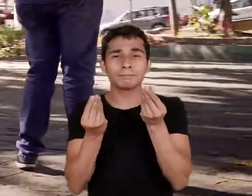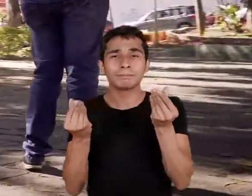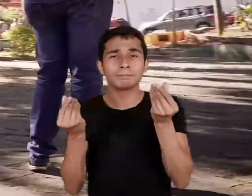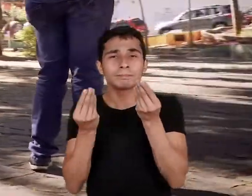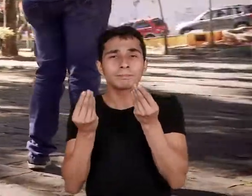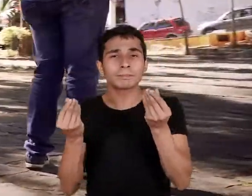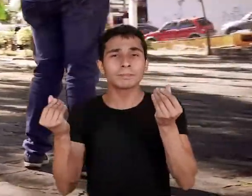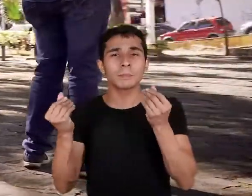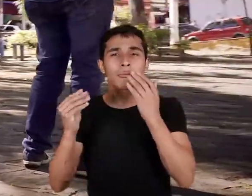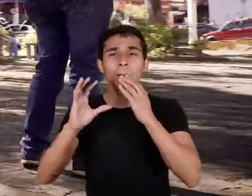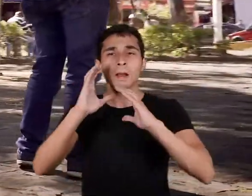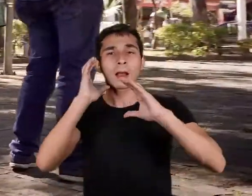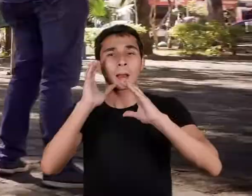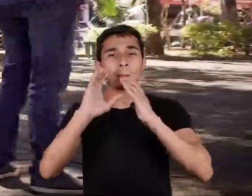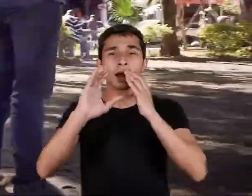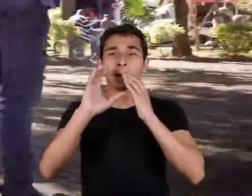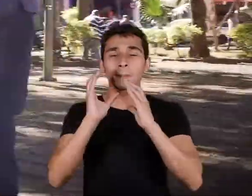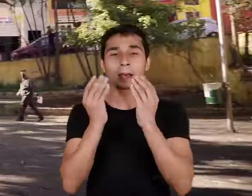delicadeza.